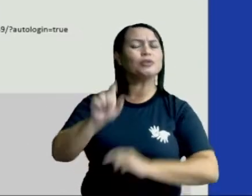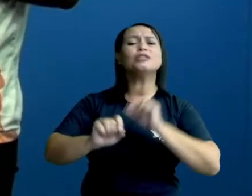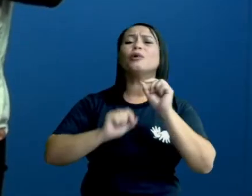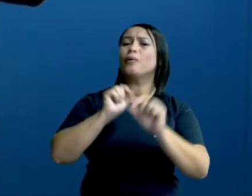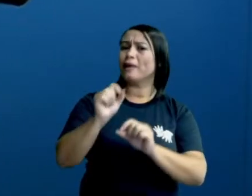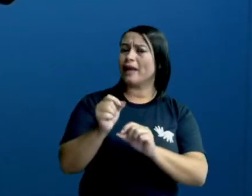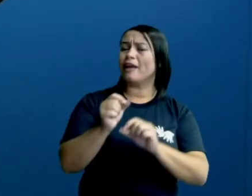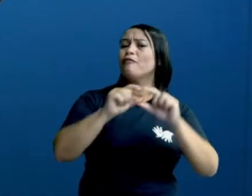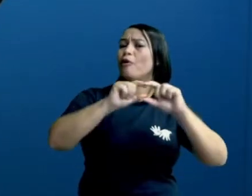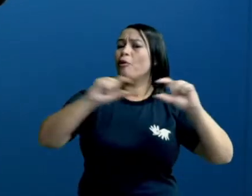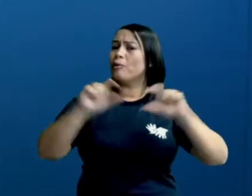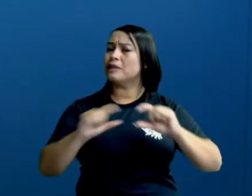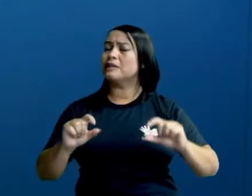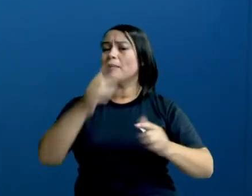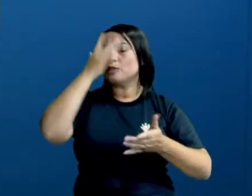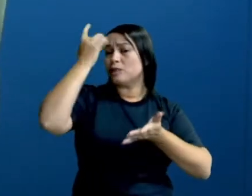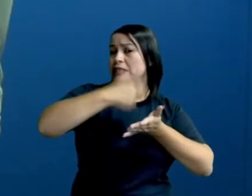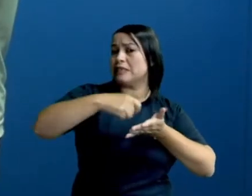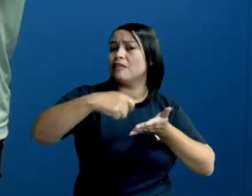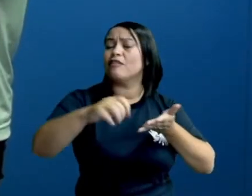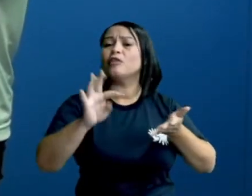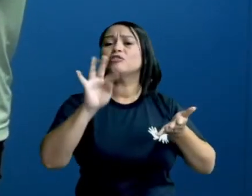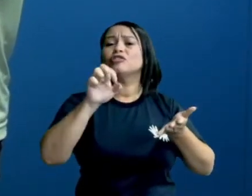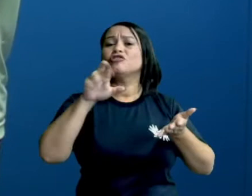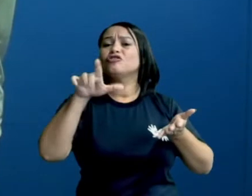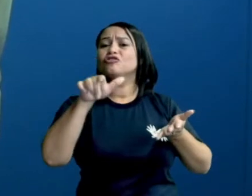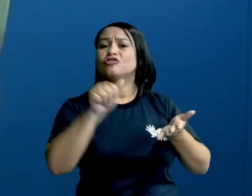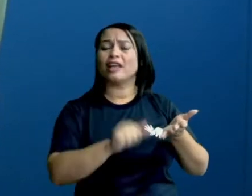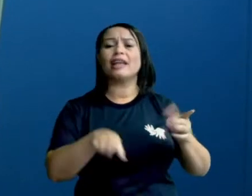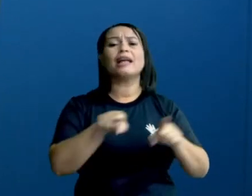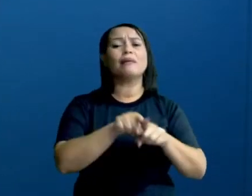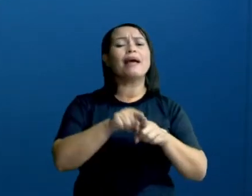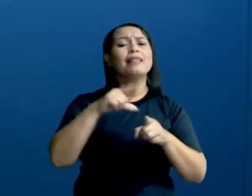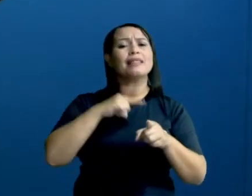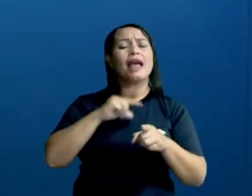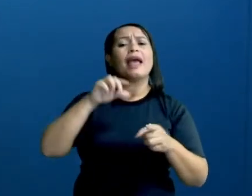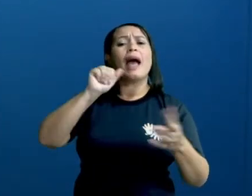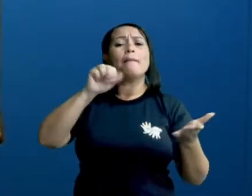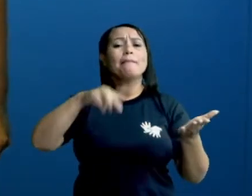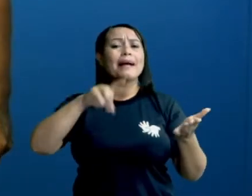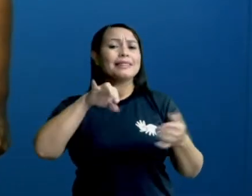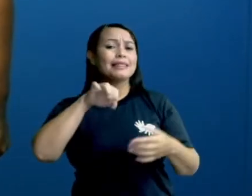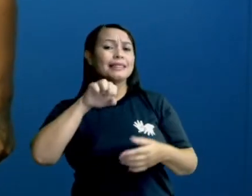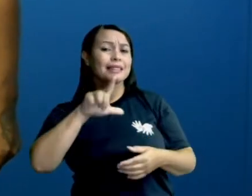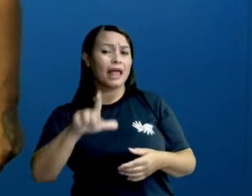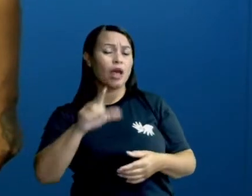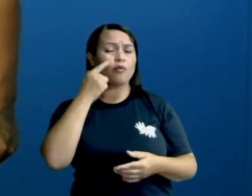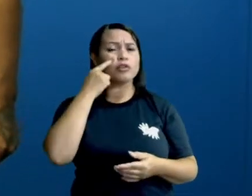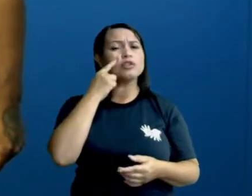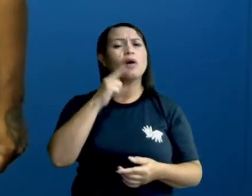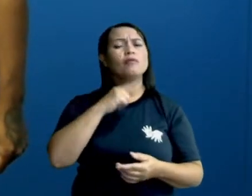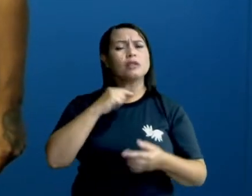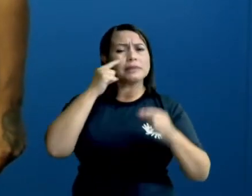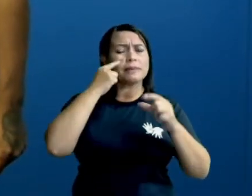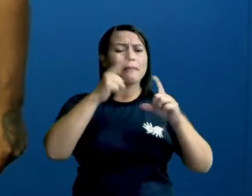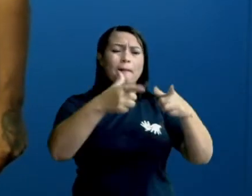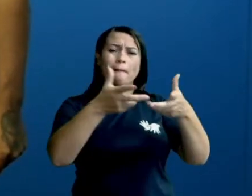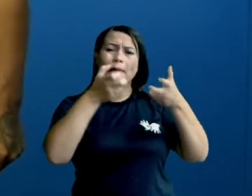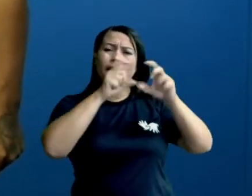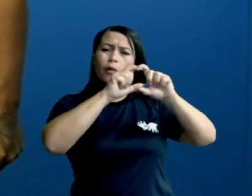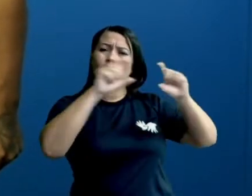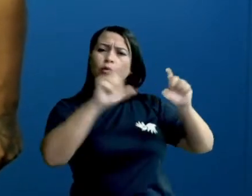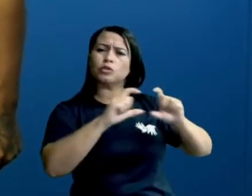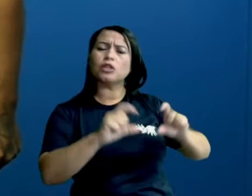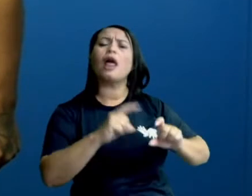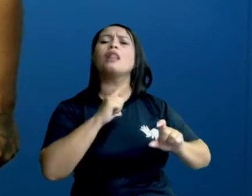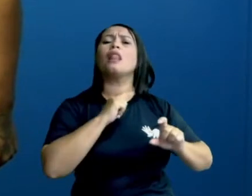escrito por José Teixeira de Albuquerque e tem a melodia de Antão Amadeu Sena. Vocês percebem que no trecho dele está falando um pouco